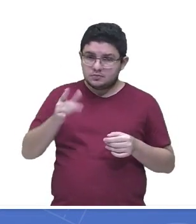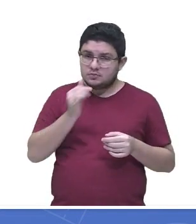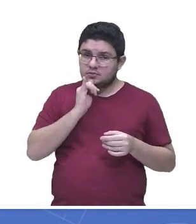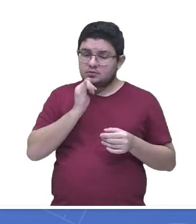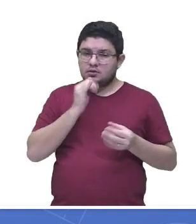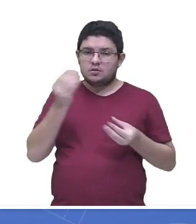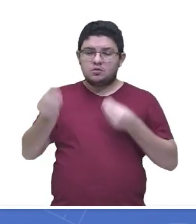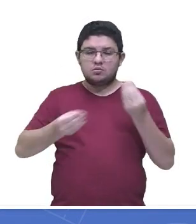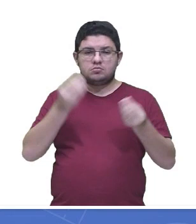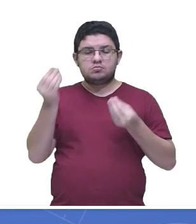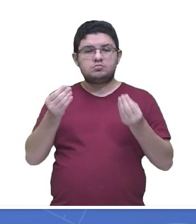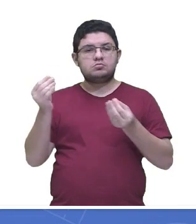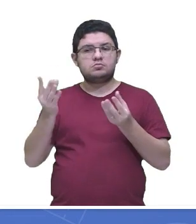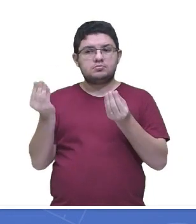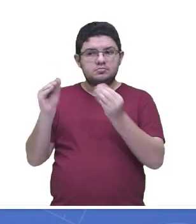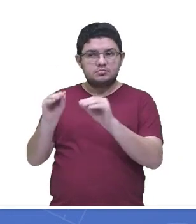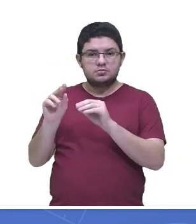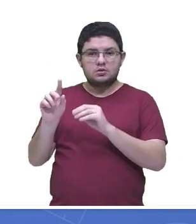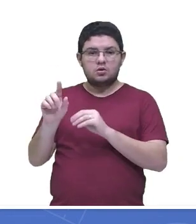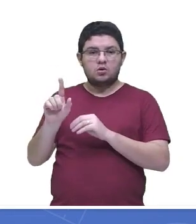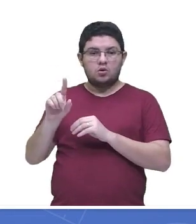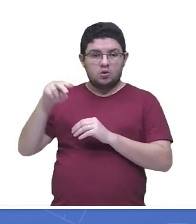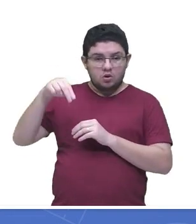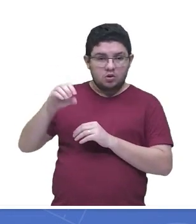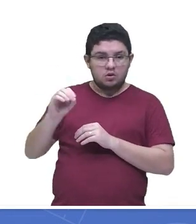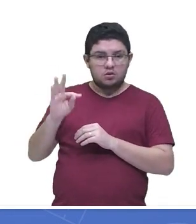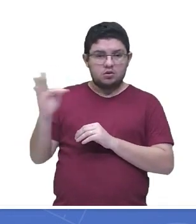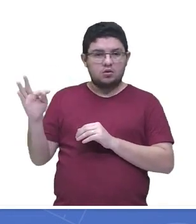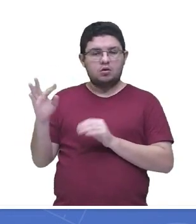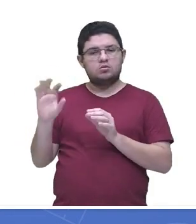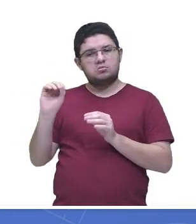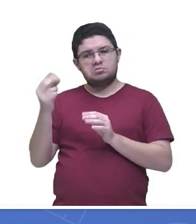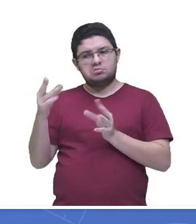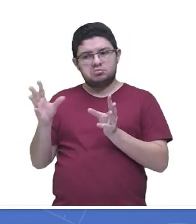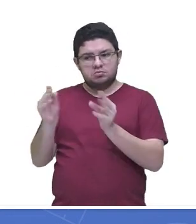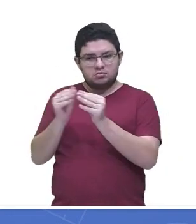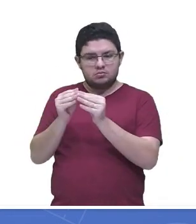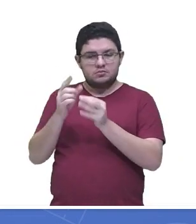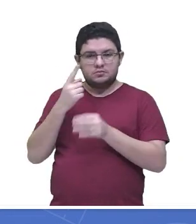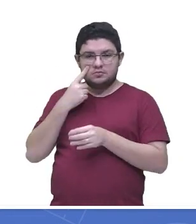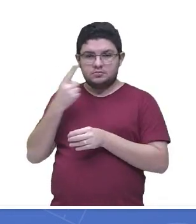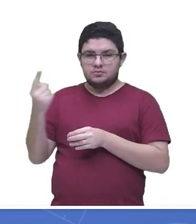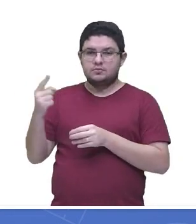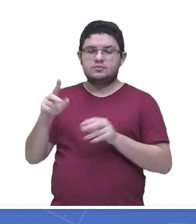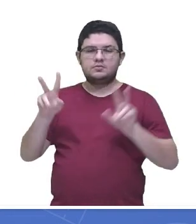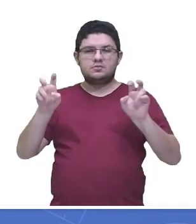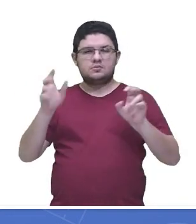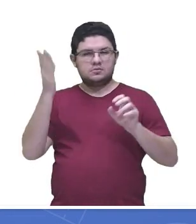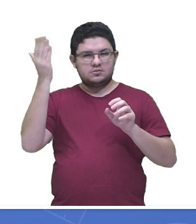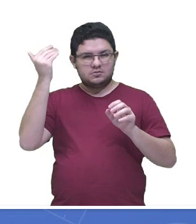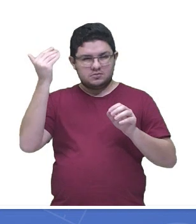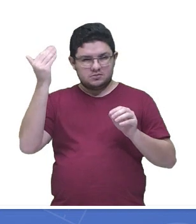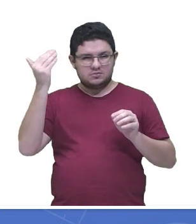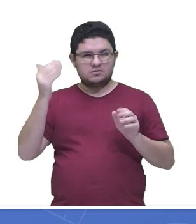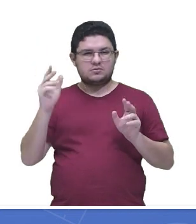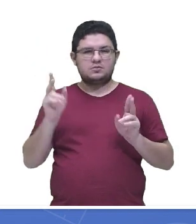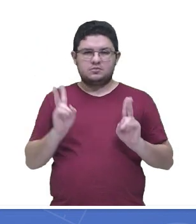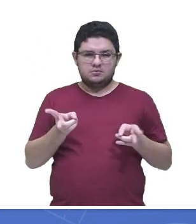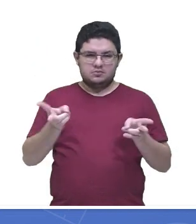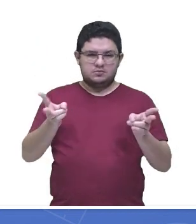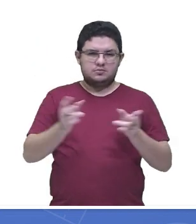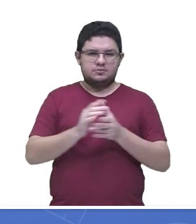negativa, acompanhem comigo sobre o past continuous, ok?